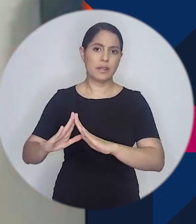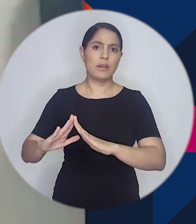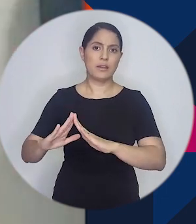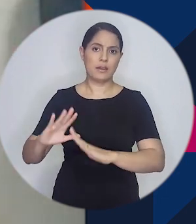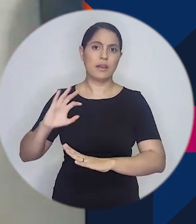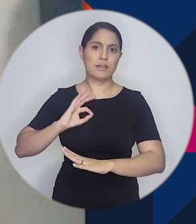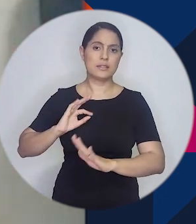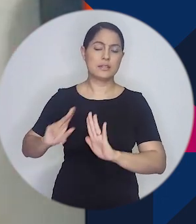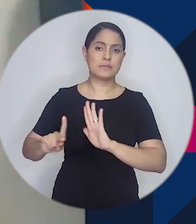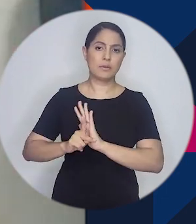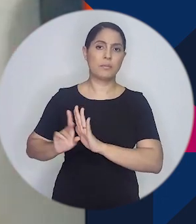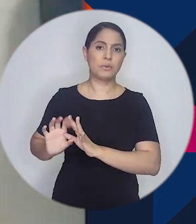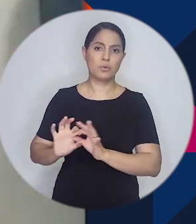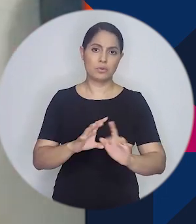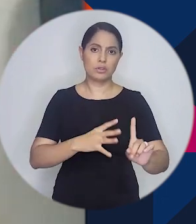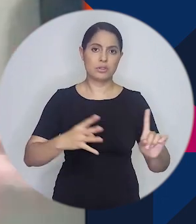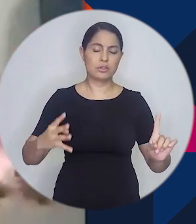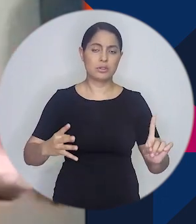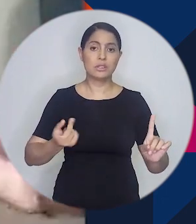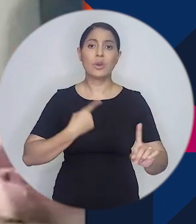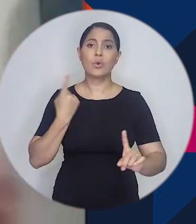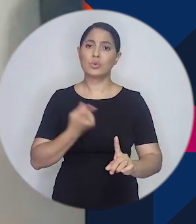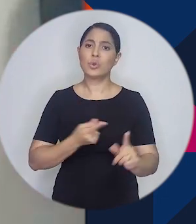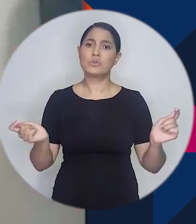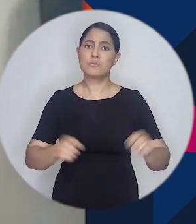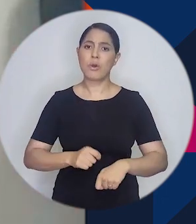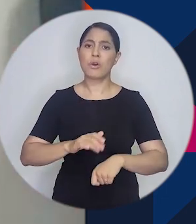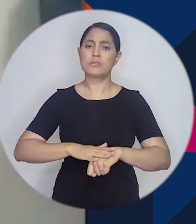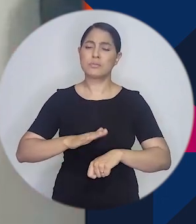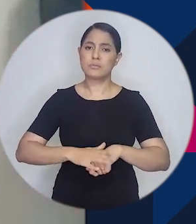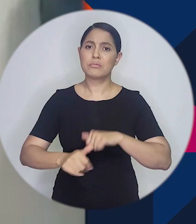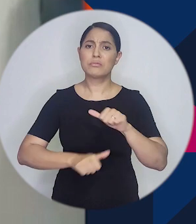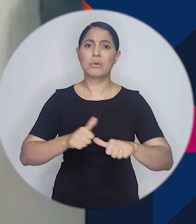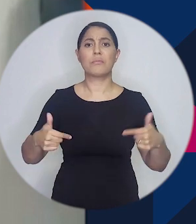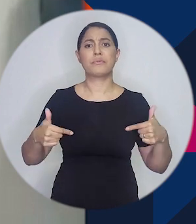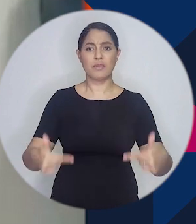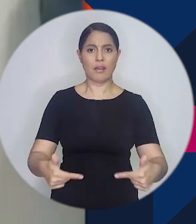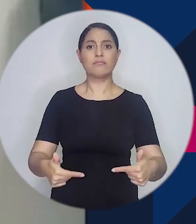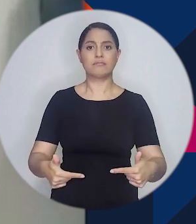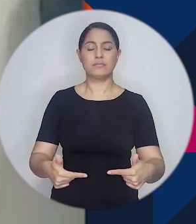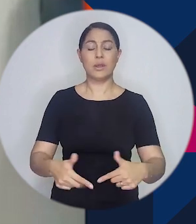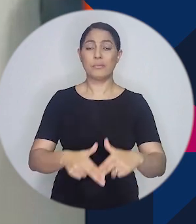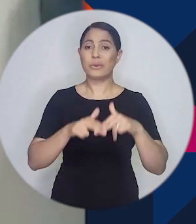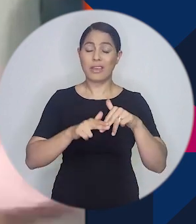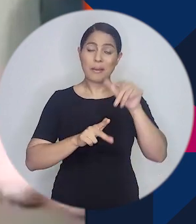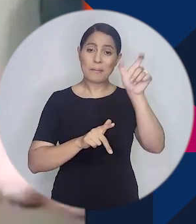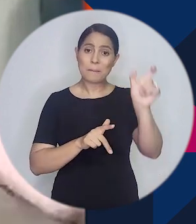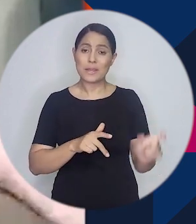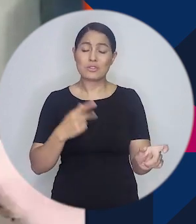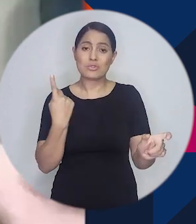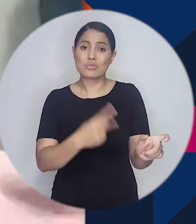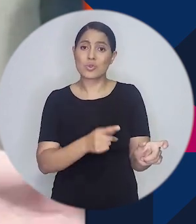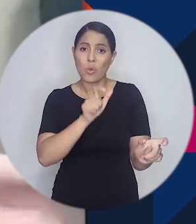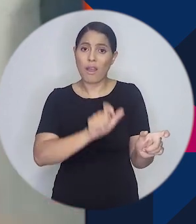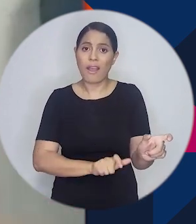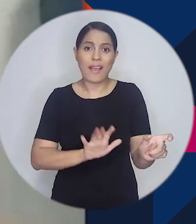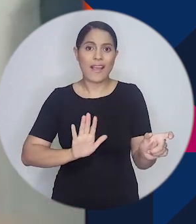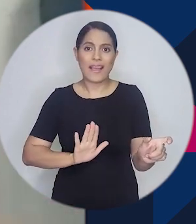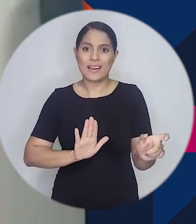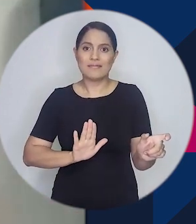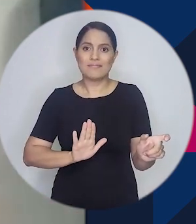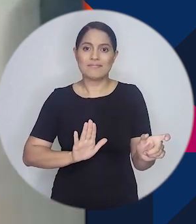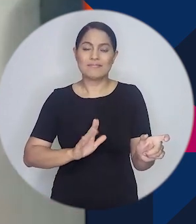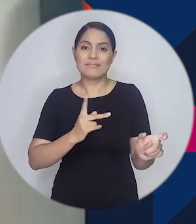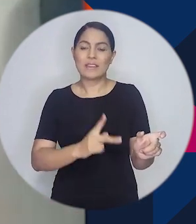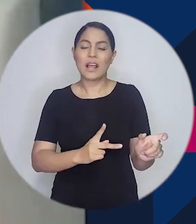possuem delegacias especializadas, para que a gente possa, de uma vez por todas, mudar essa realidade, que as pessoas não sejam discriminadas